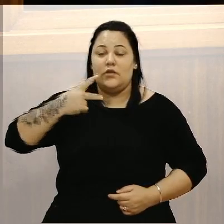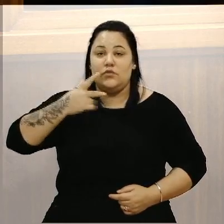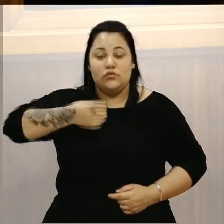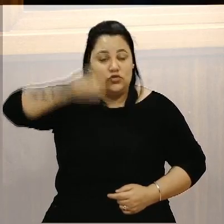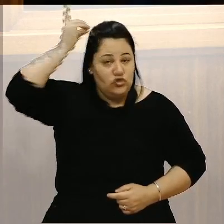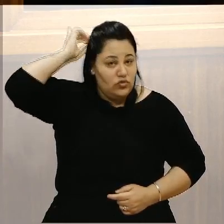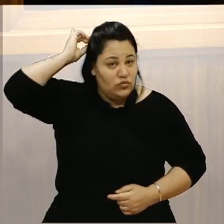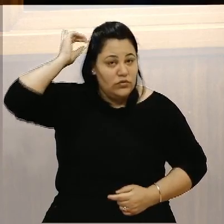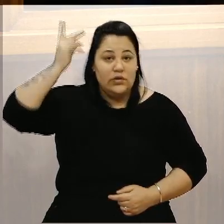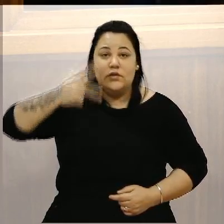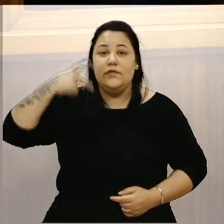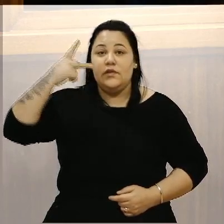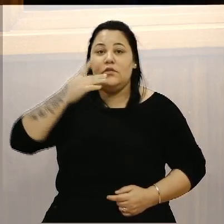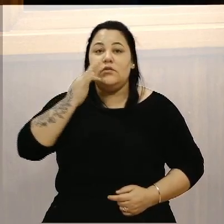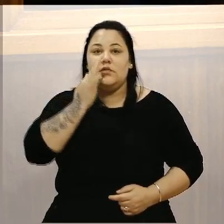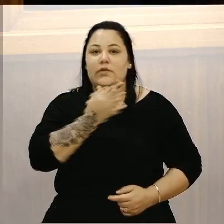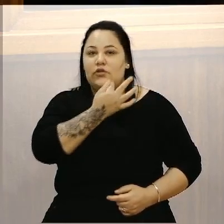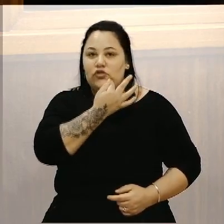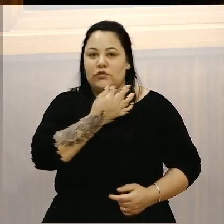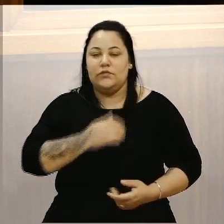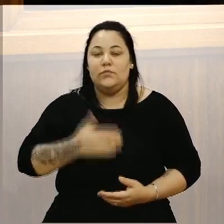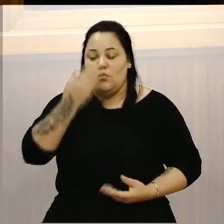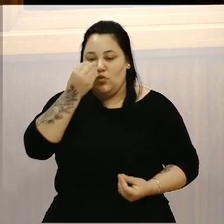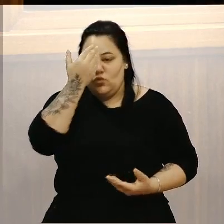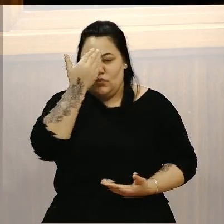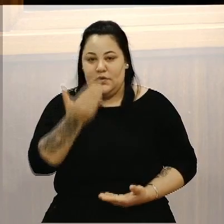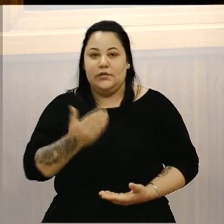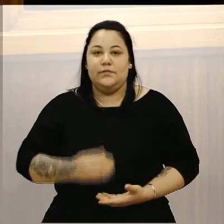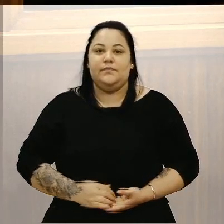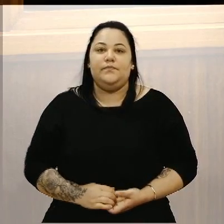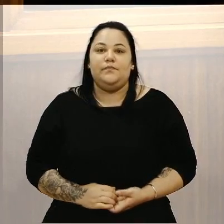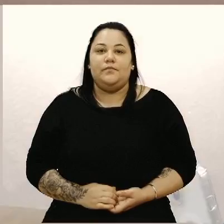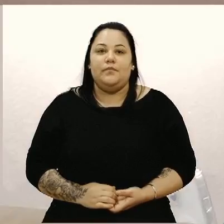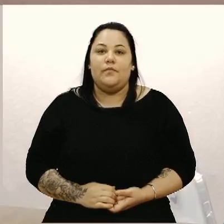Lucas Dil e vereadora Tatiane Frisso. Muito obrigada. Em discussão.